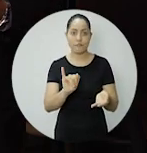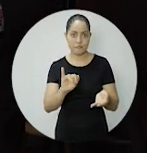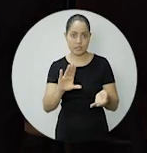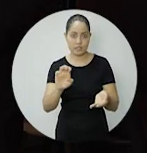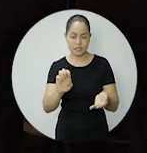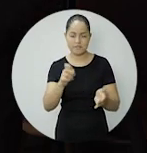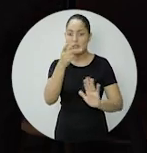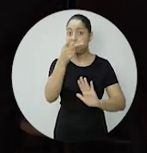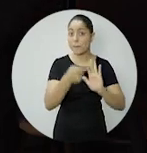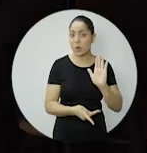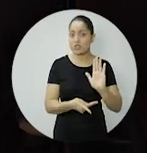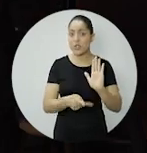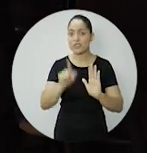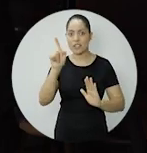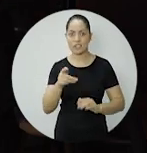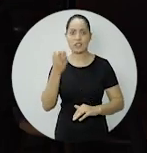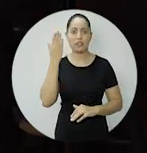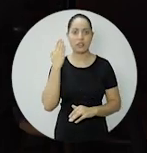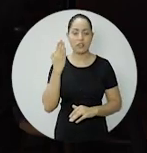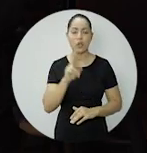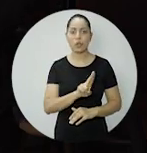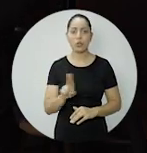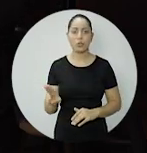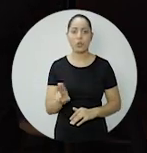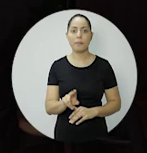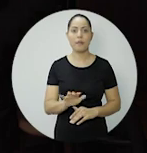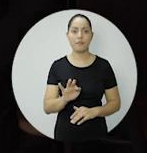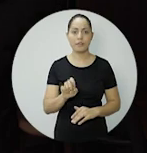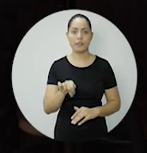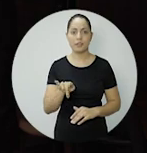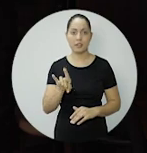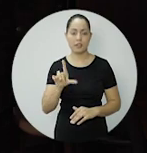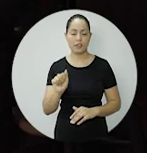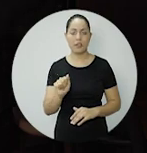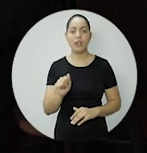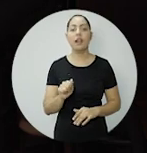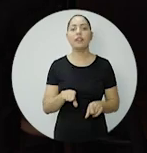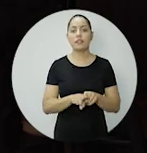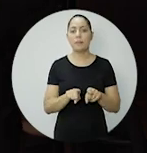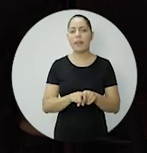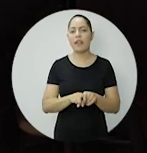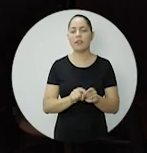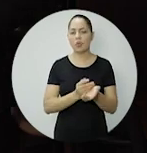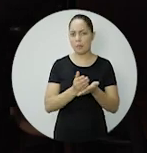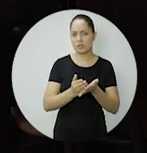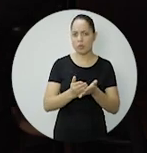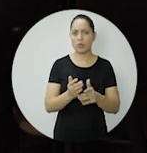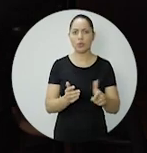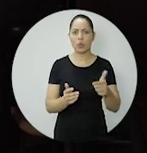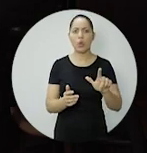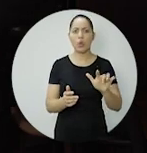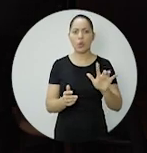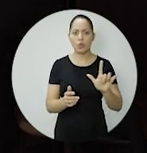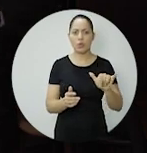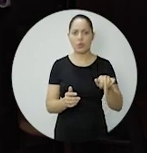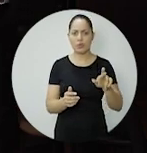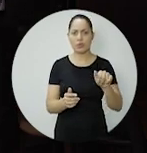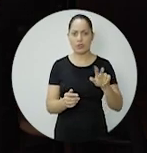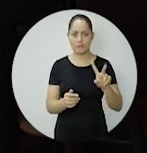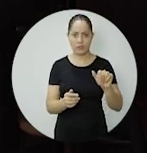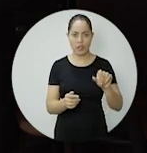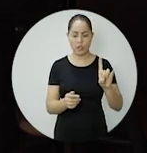um projeto idealizado pela gestão passada, com Fernanda Marinella, e que foi dado continuidade agora nessa gestão com o